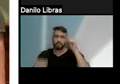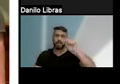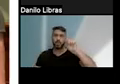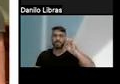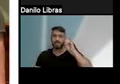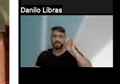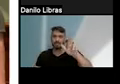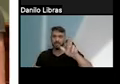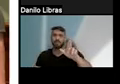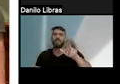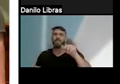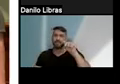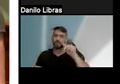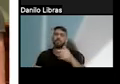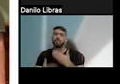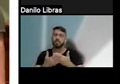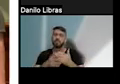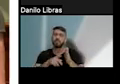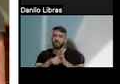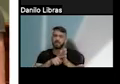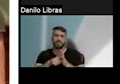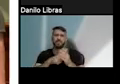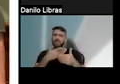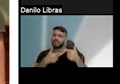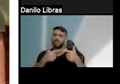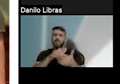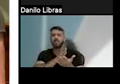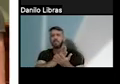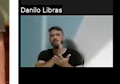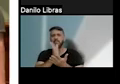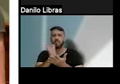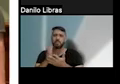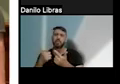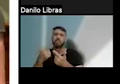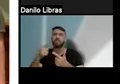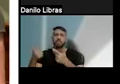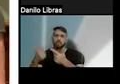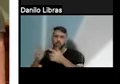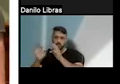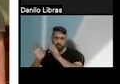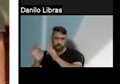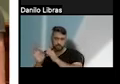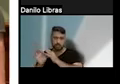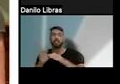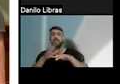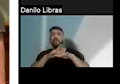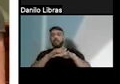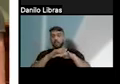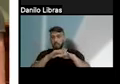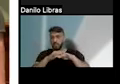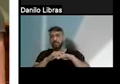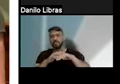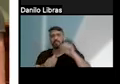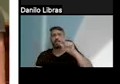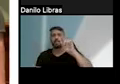tempo que eu passei aqui no laboratório, né, então pude, né, trabalhar em vários outros projetos do grupo envolvendo doença de Alzheimer. Então, eu